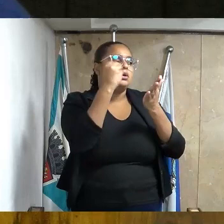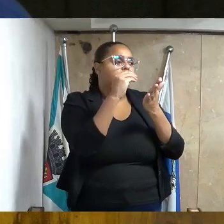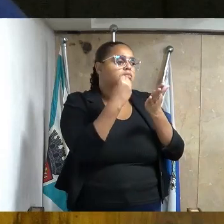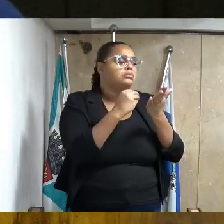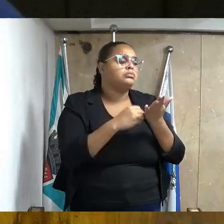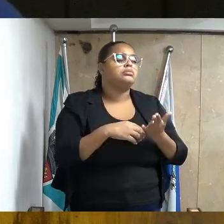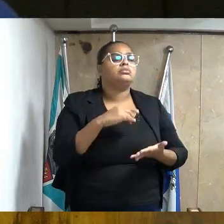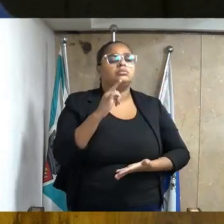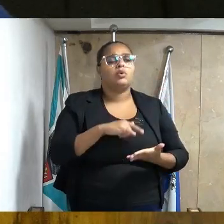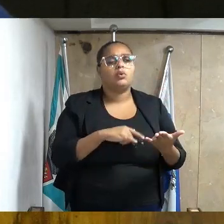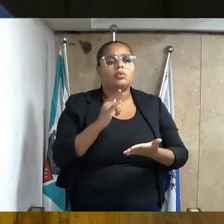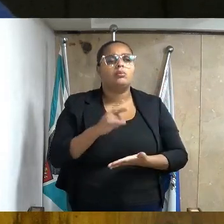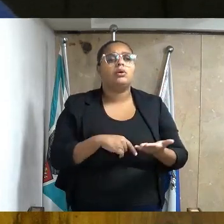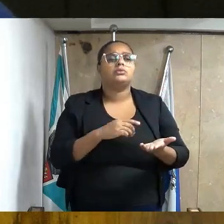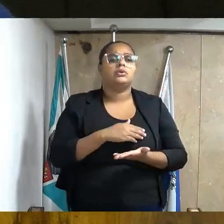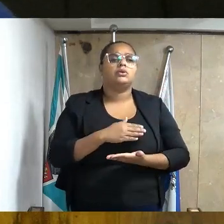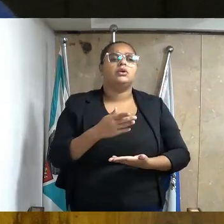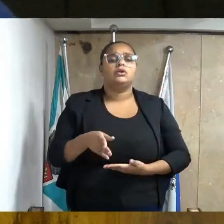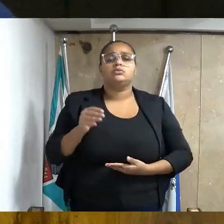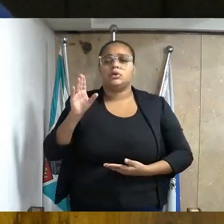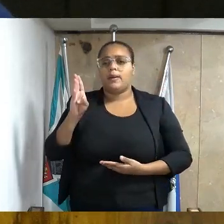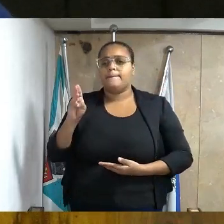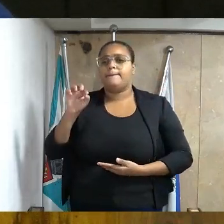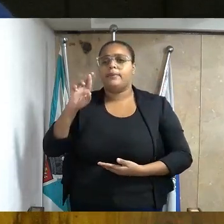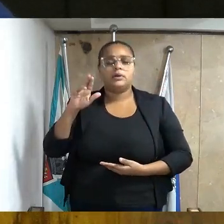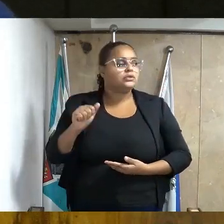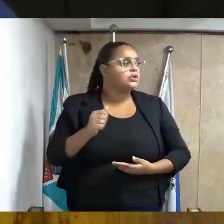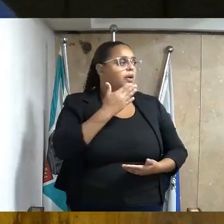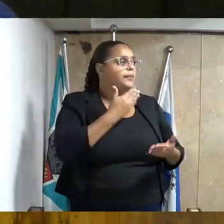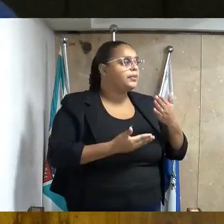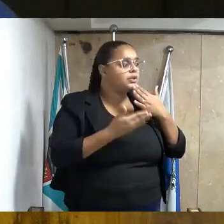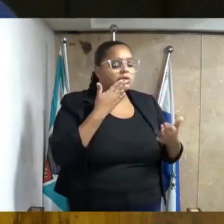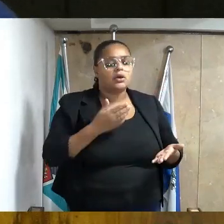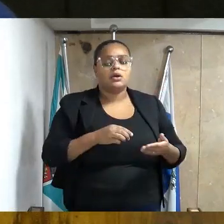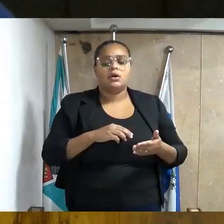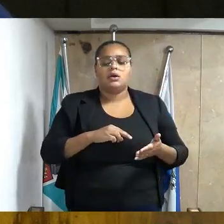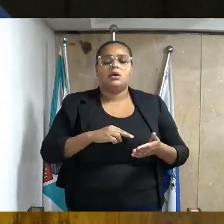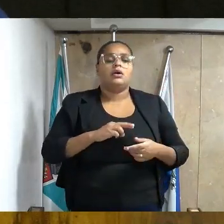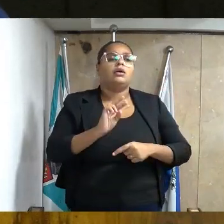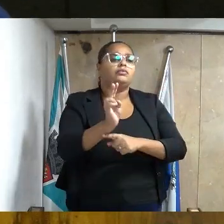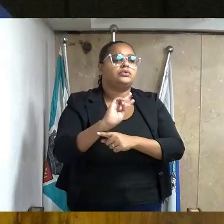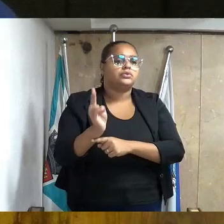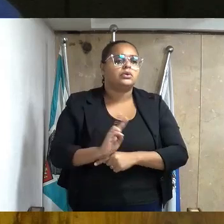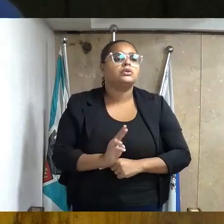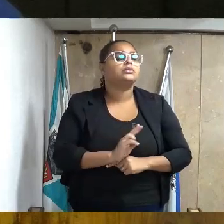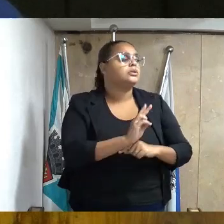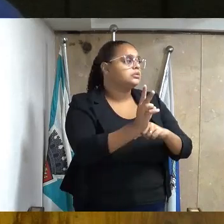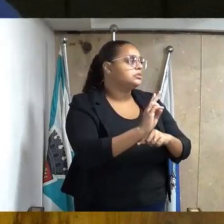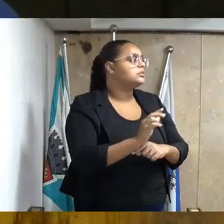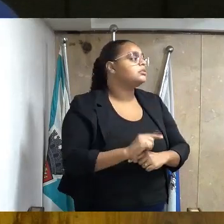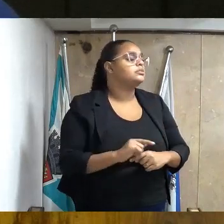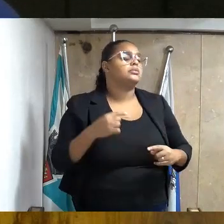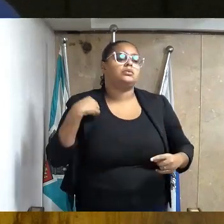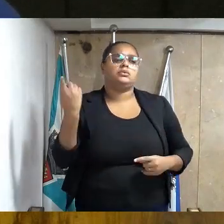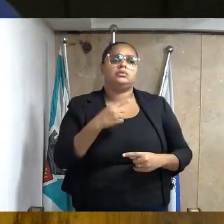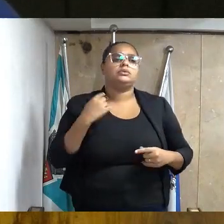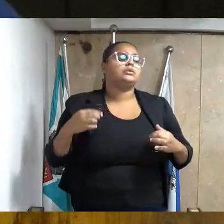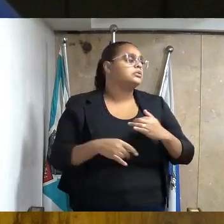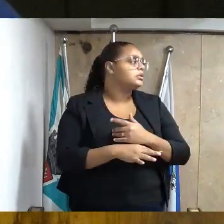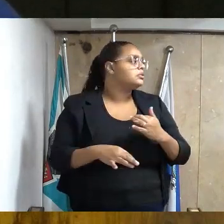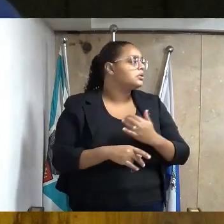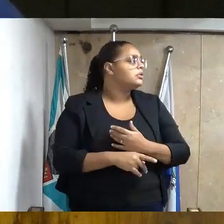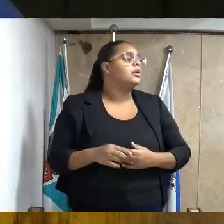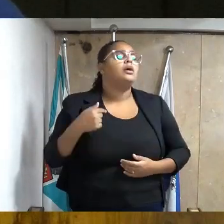documento por conta dessa blitz e pedimos a suspensão imediata da blitz aqui na nossa cidade para